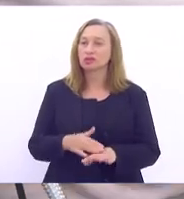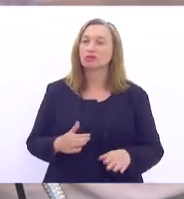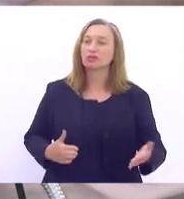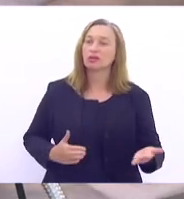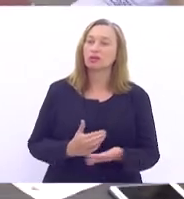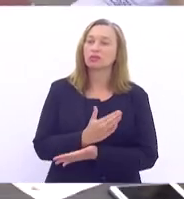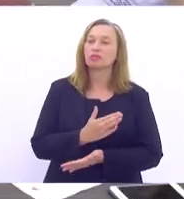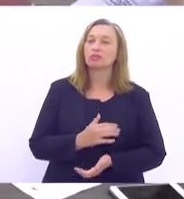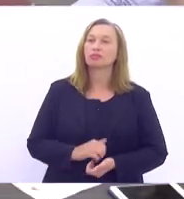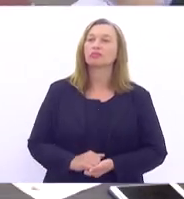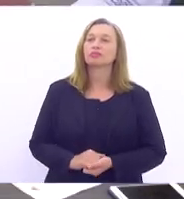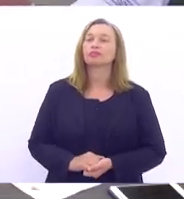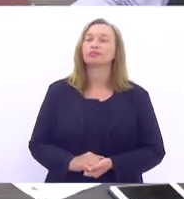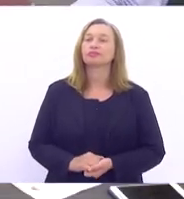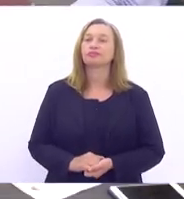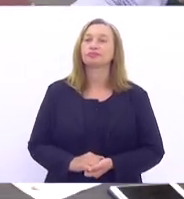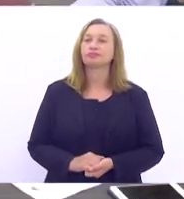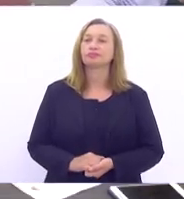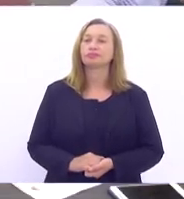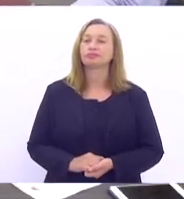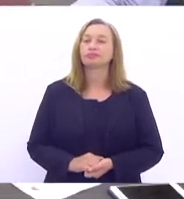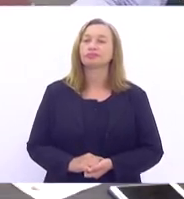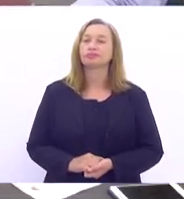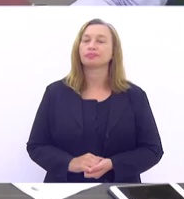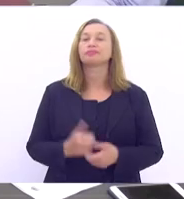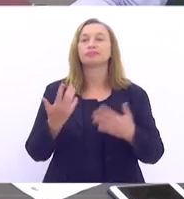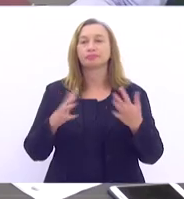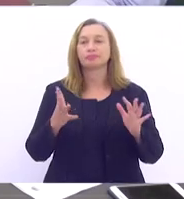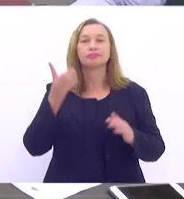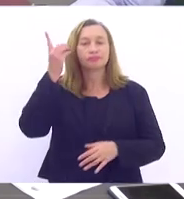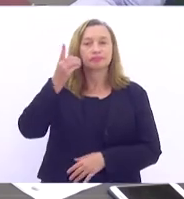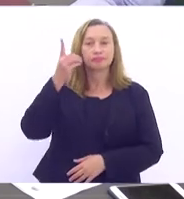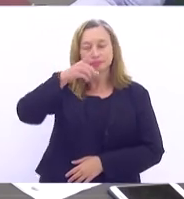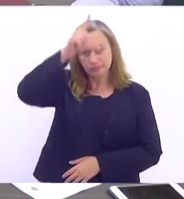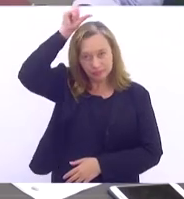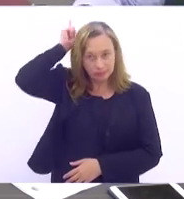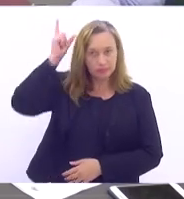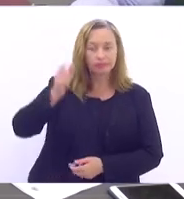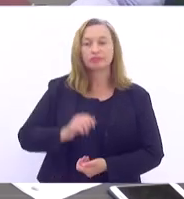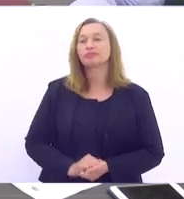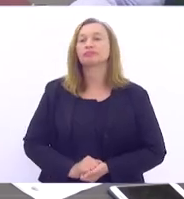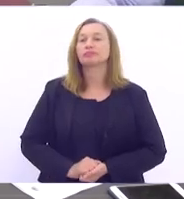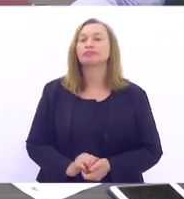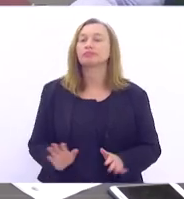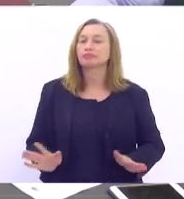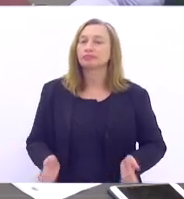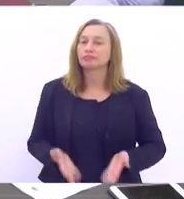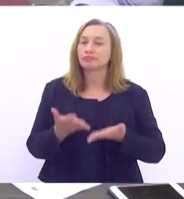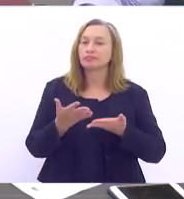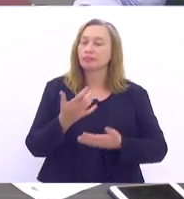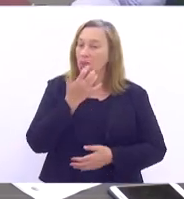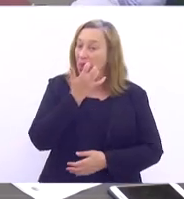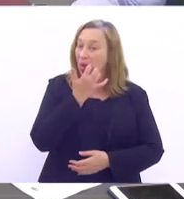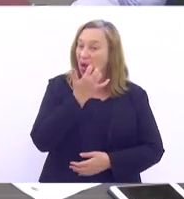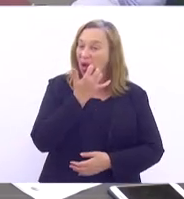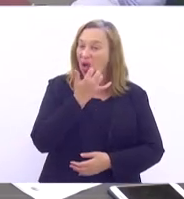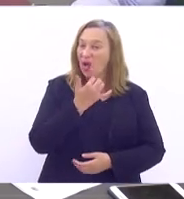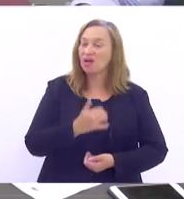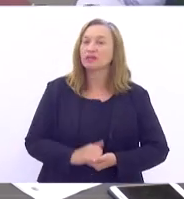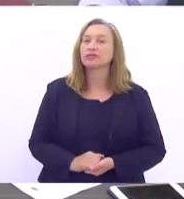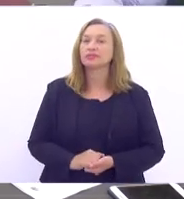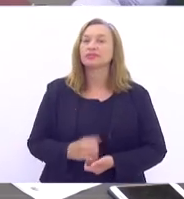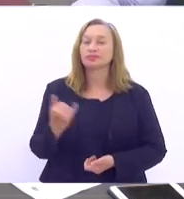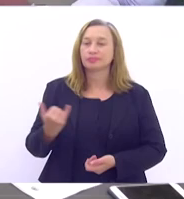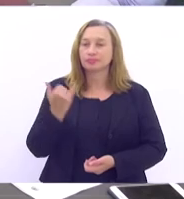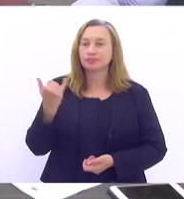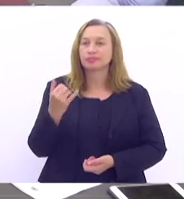como estão. Aprovado. Parabenizar o deputado Luiz Paulo pela iniciativa absolutamente